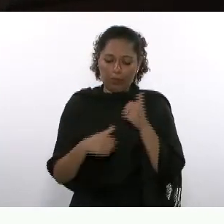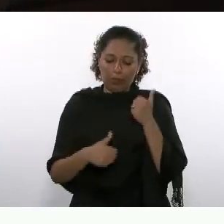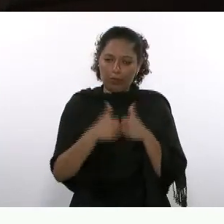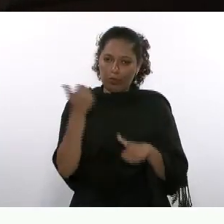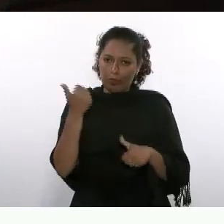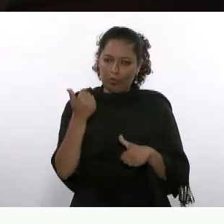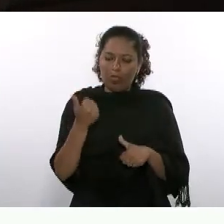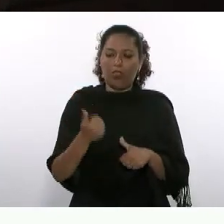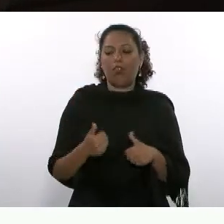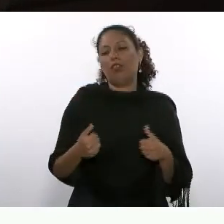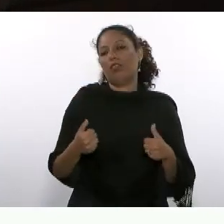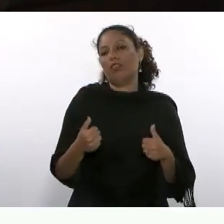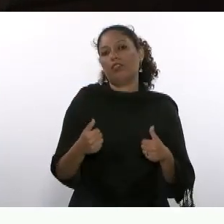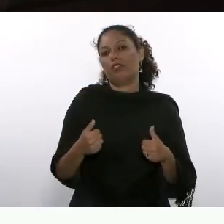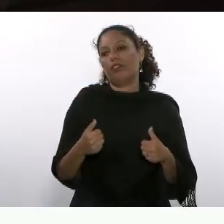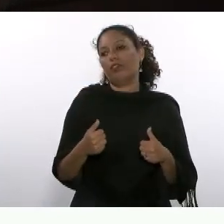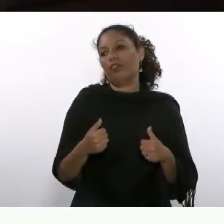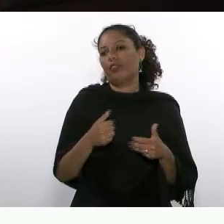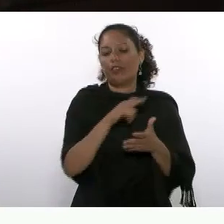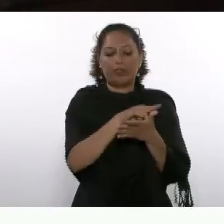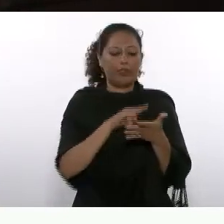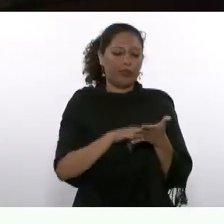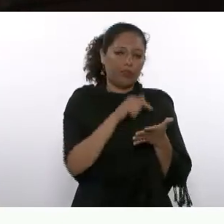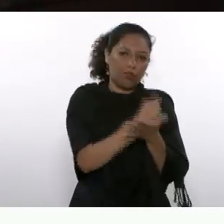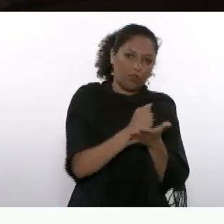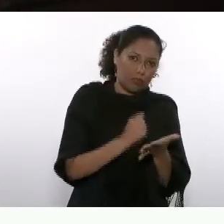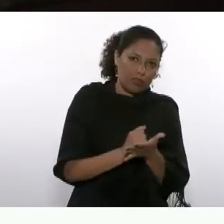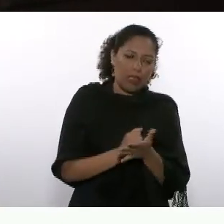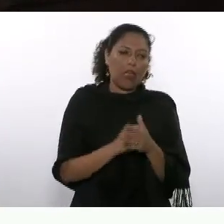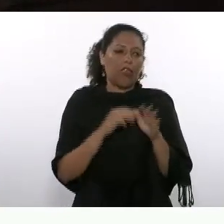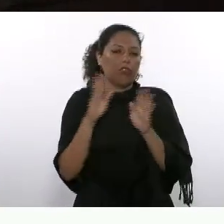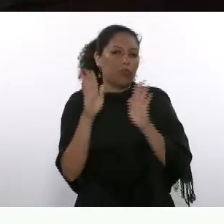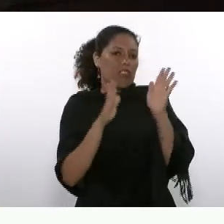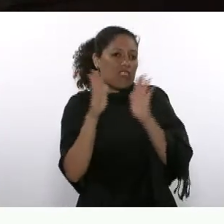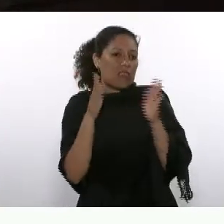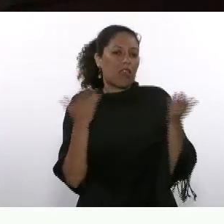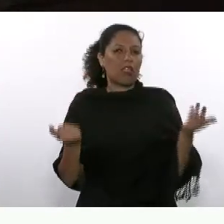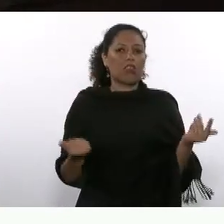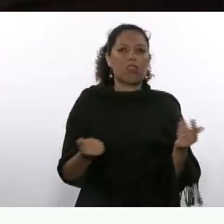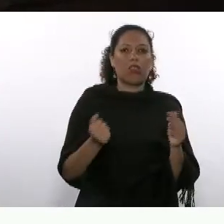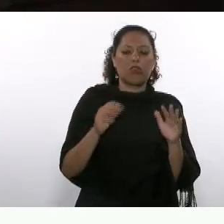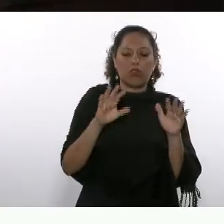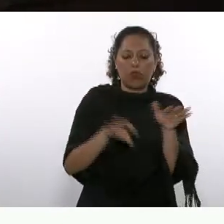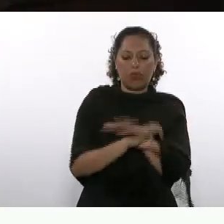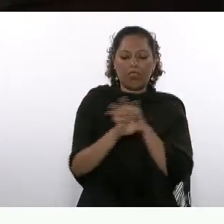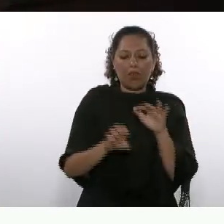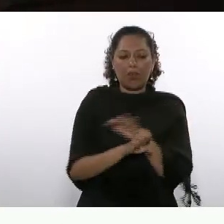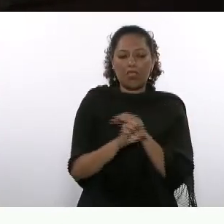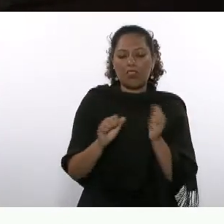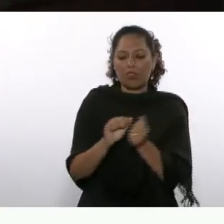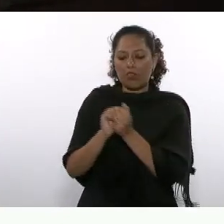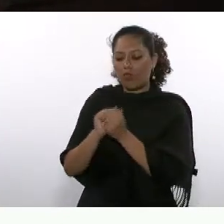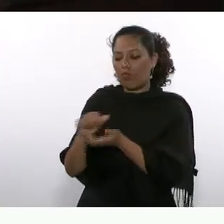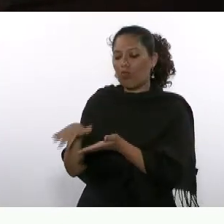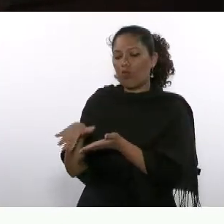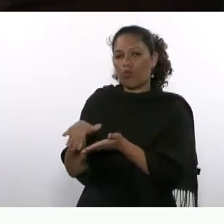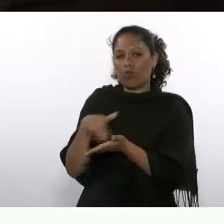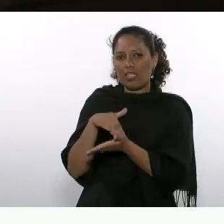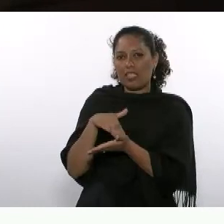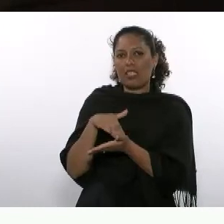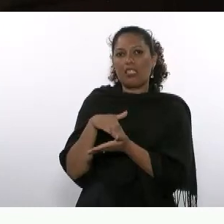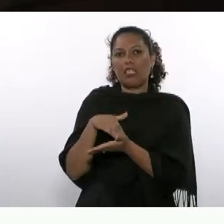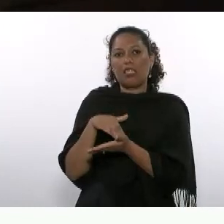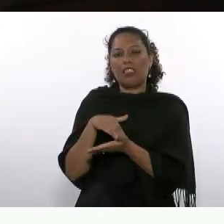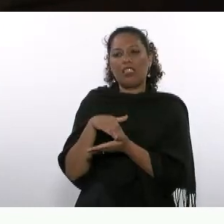né? A relação contratual de uma concessionária, de uma permissionária com a secretaria, com a SUDERJ, eu acho que é